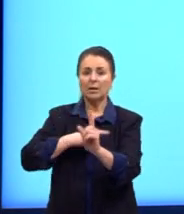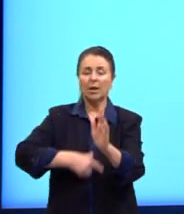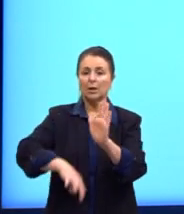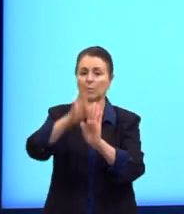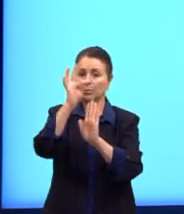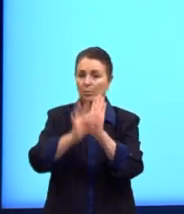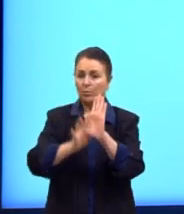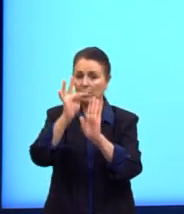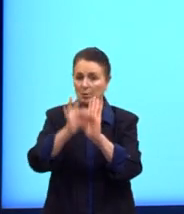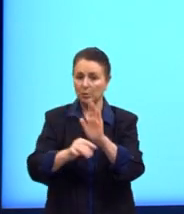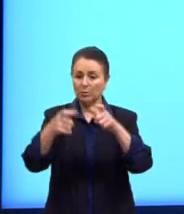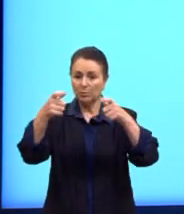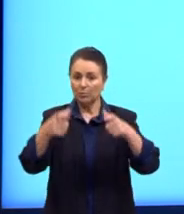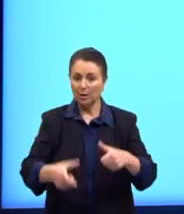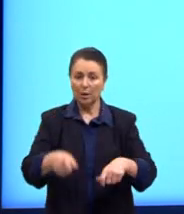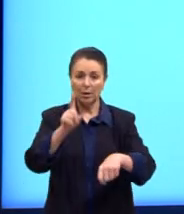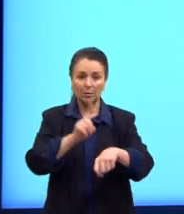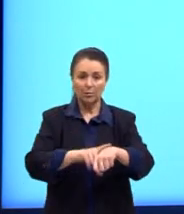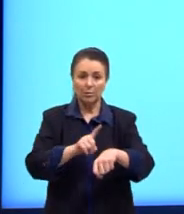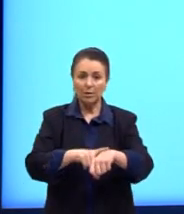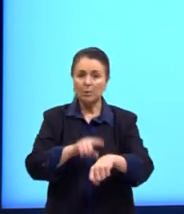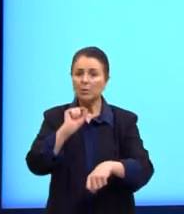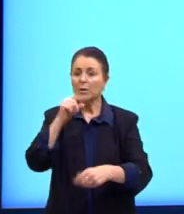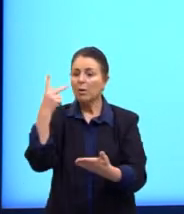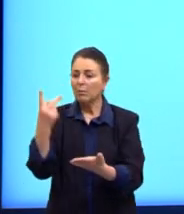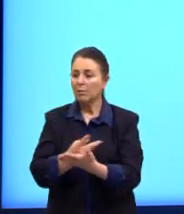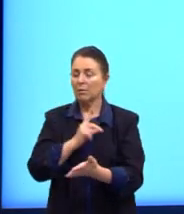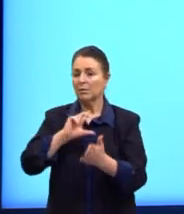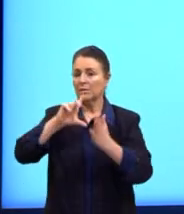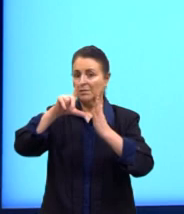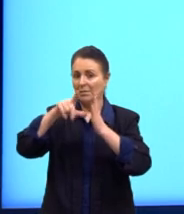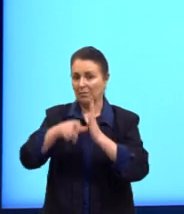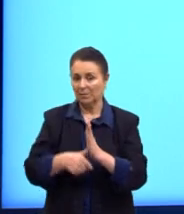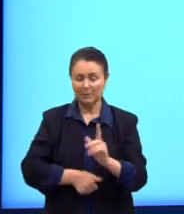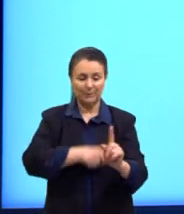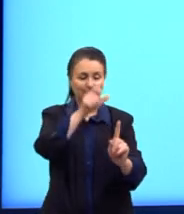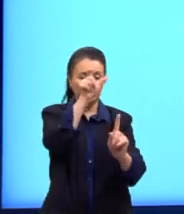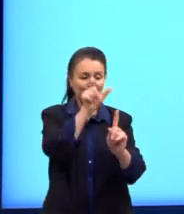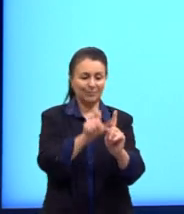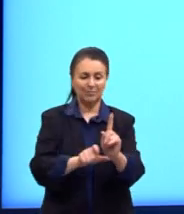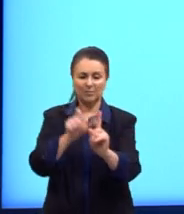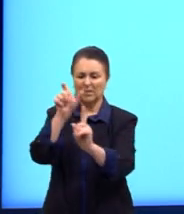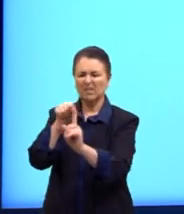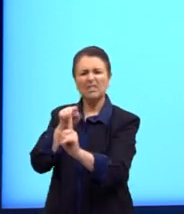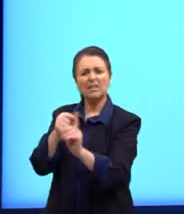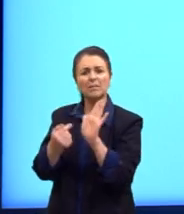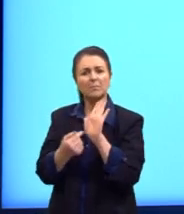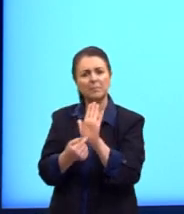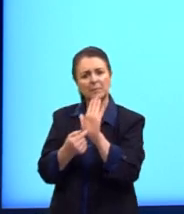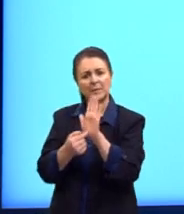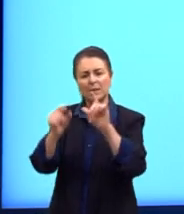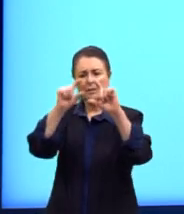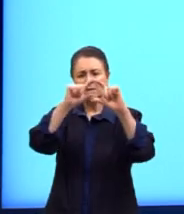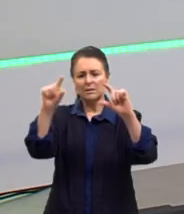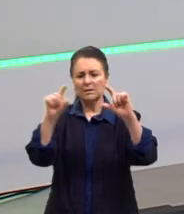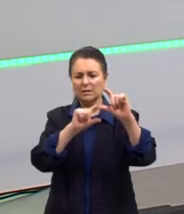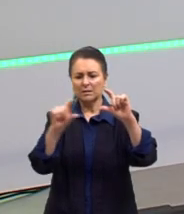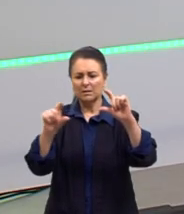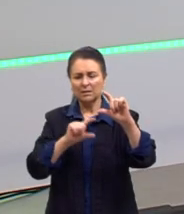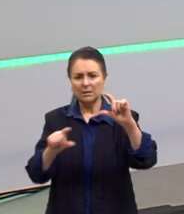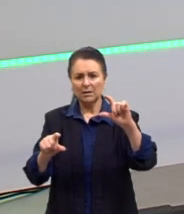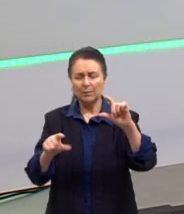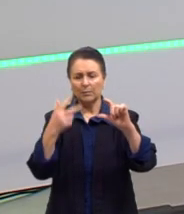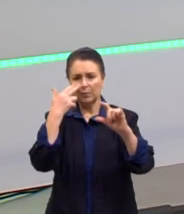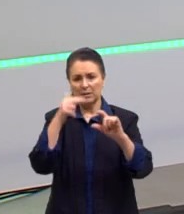o tempo e um desfecho tá ou seja personagens Quem é que tá aparecendo ali se eu vou ver por exemplo